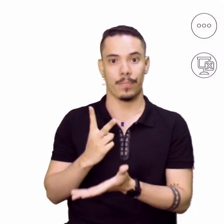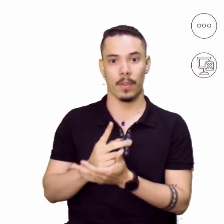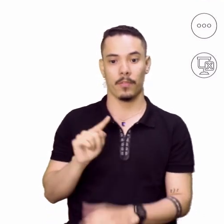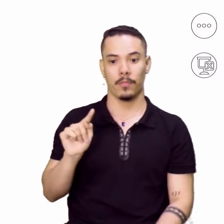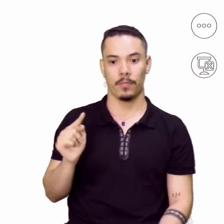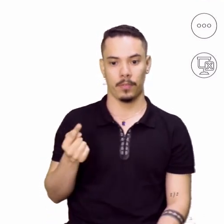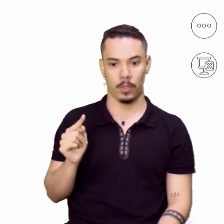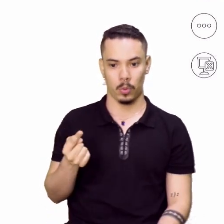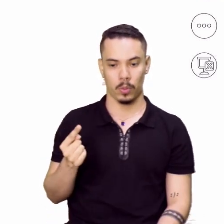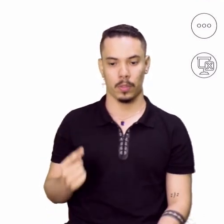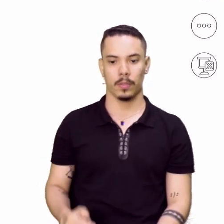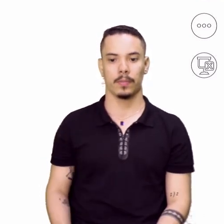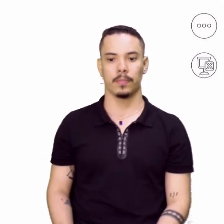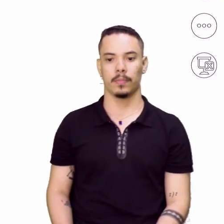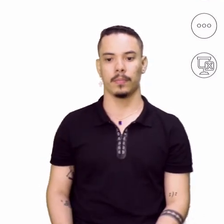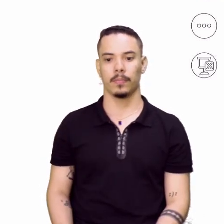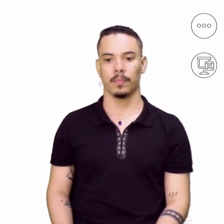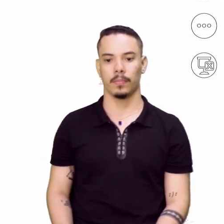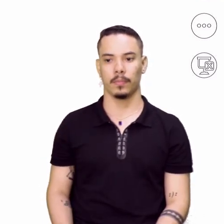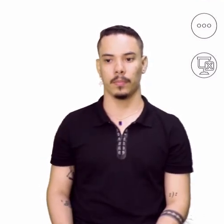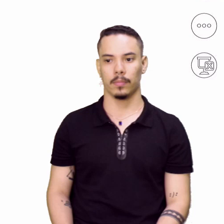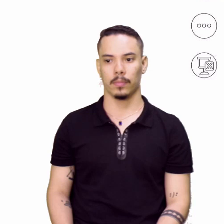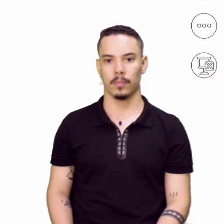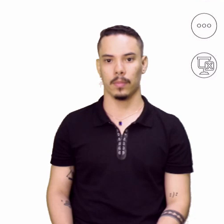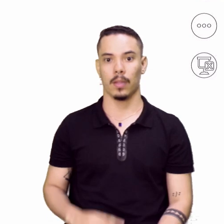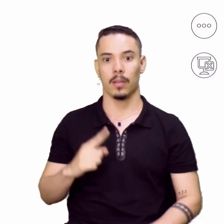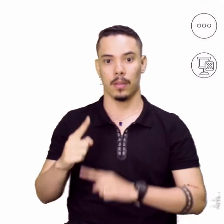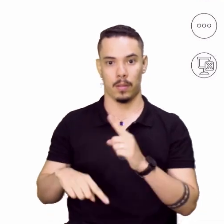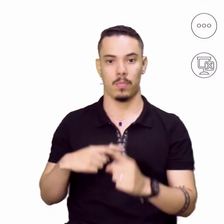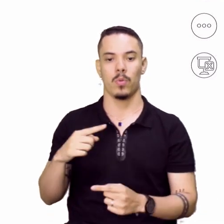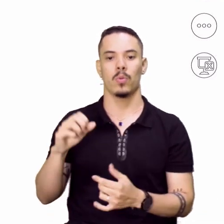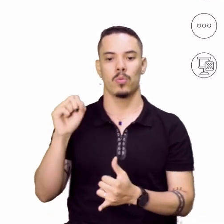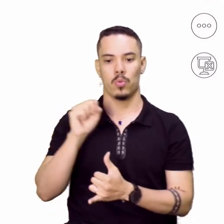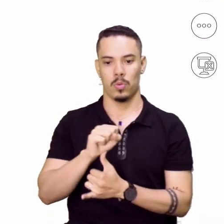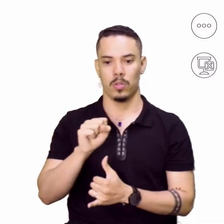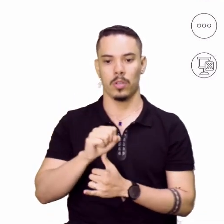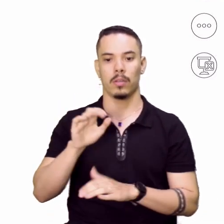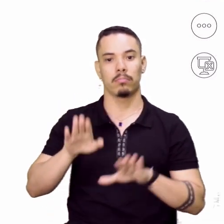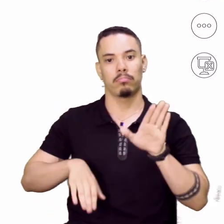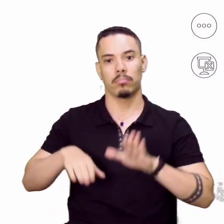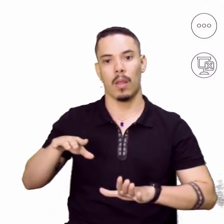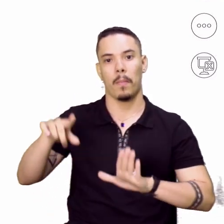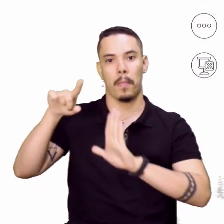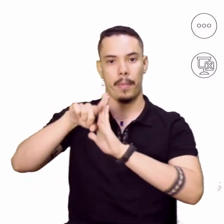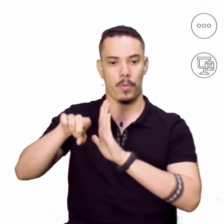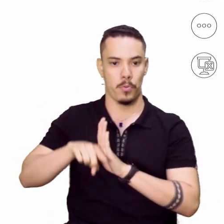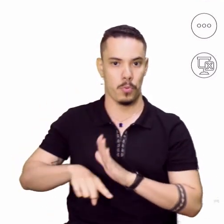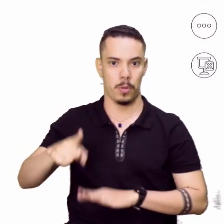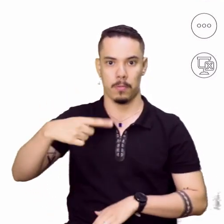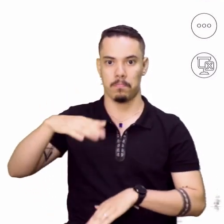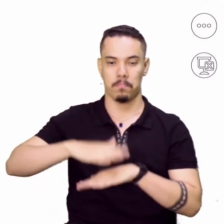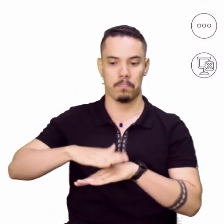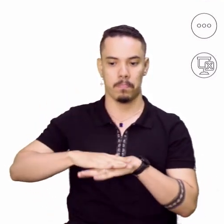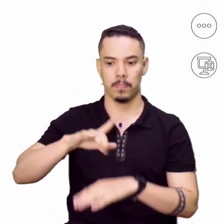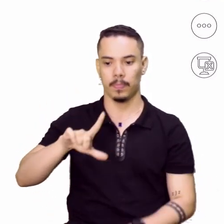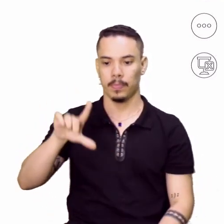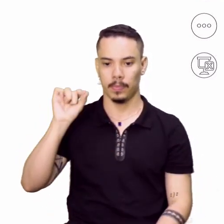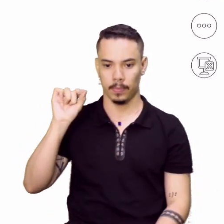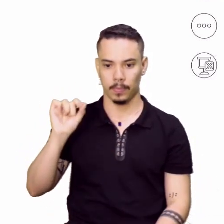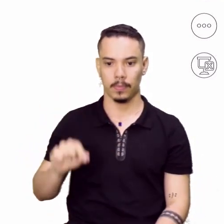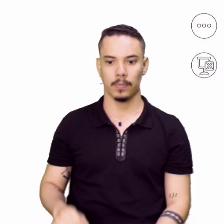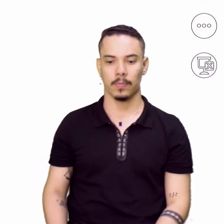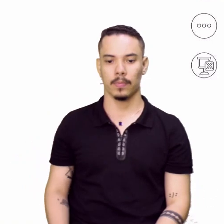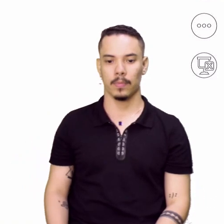escrita logo seguida o sujeito dependendo da pergunta que foi feita o sujeito você vai escolher corretamente na